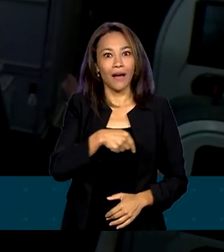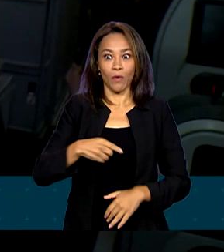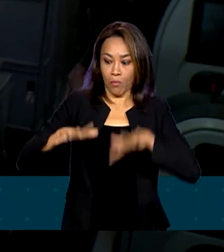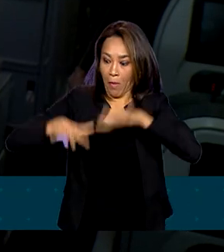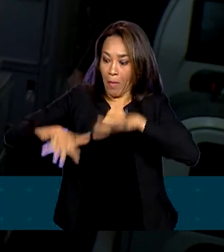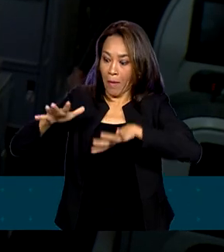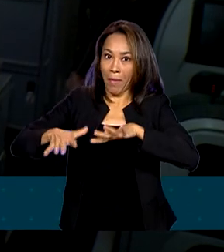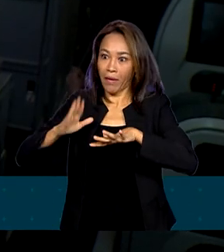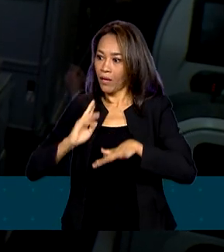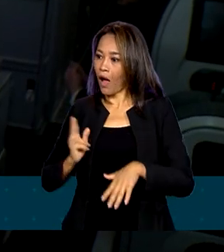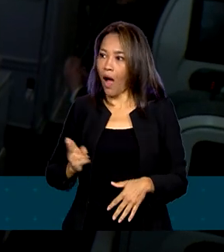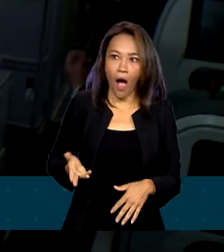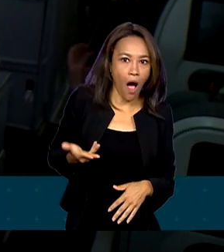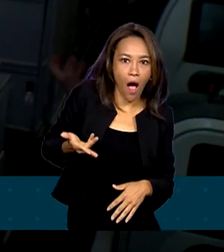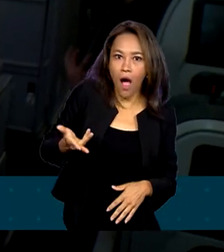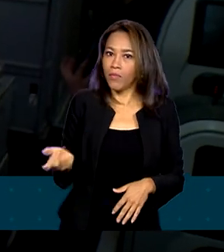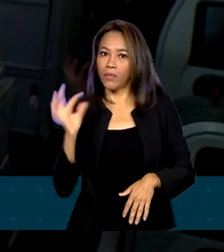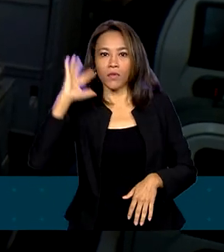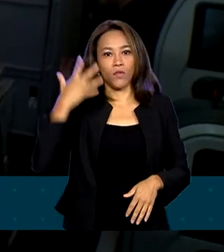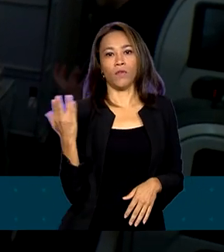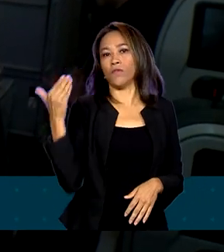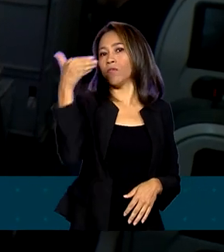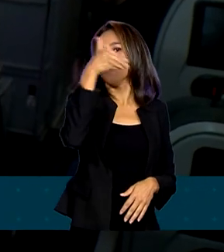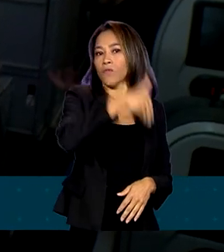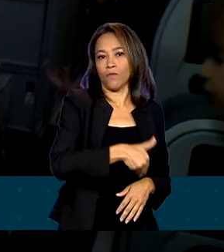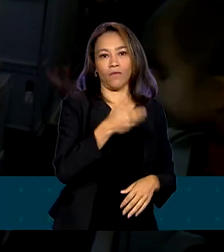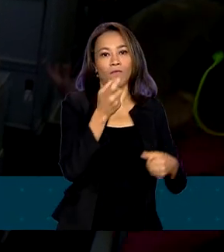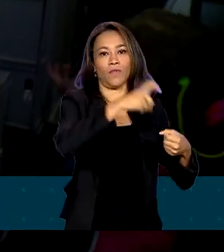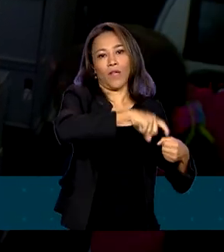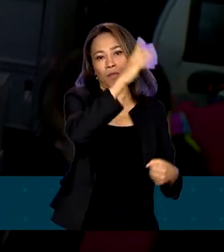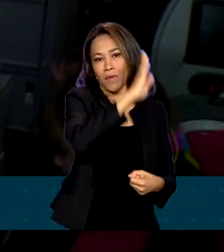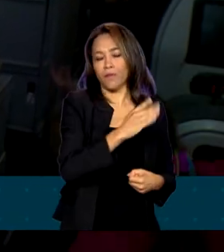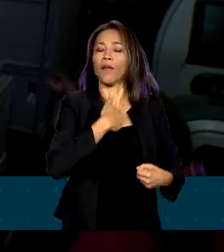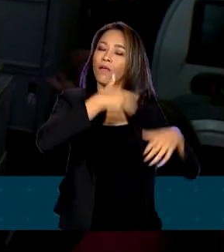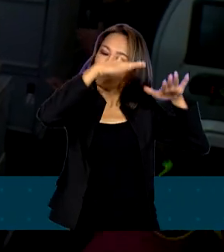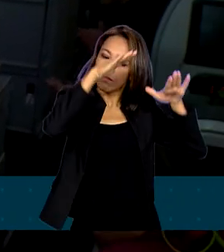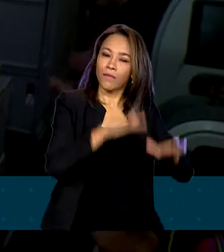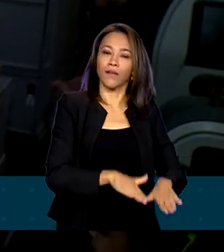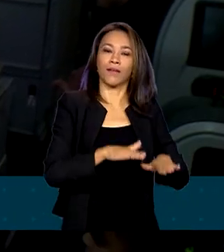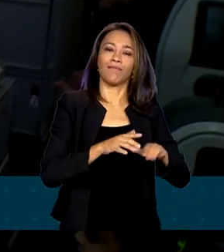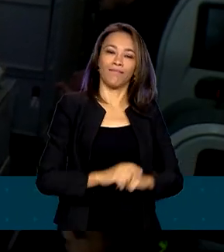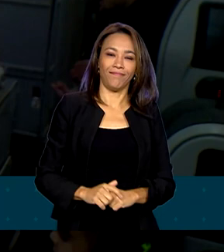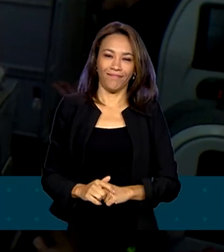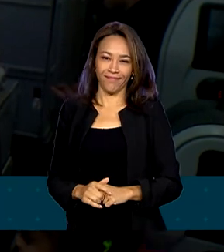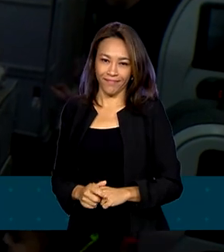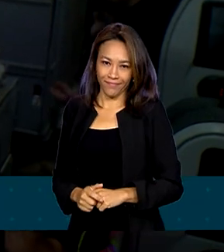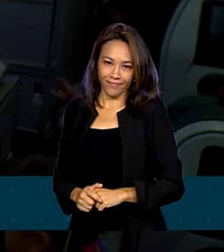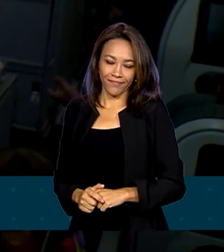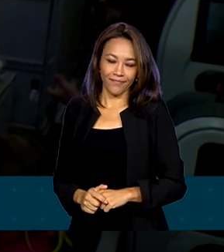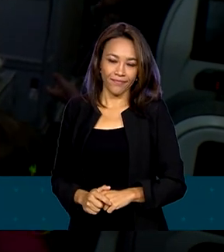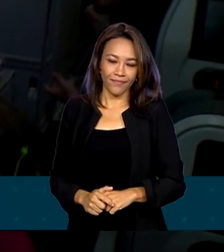as coisas. Agora, diz, quer ficar de vez no Brasil.